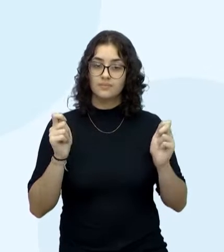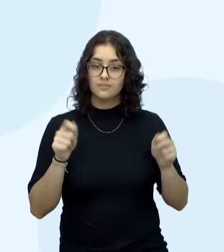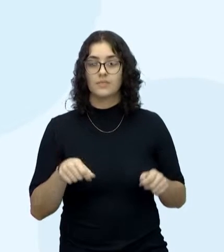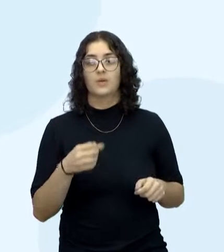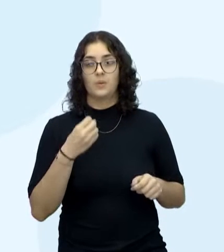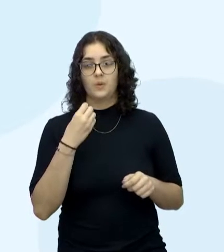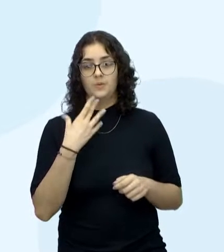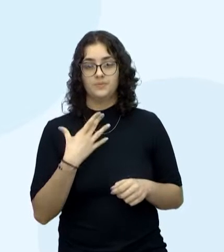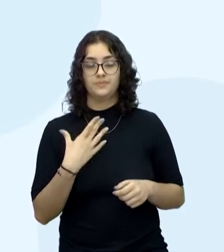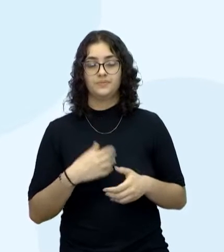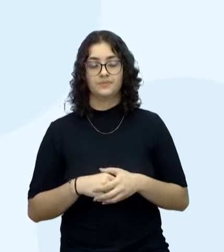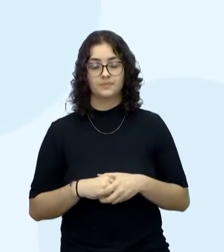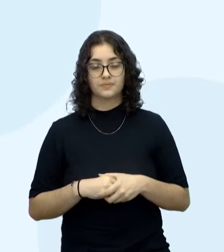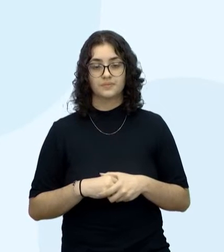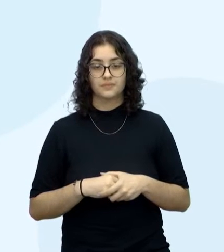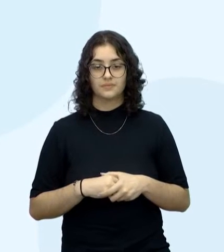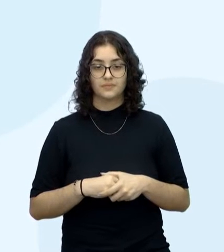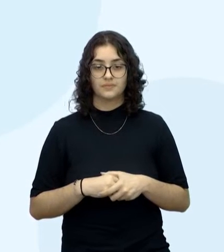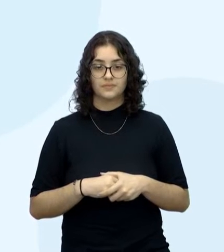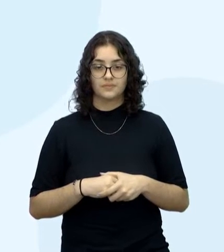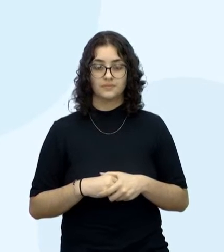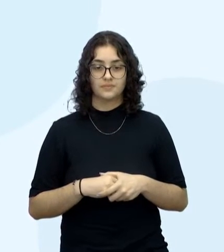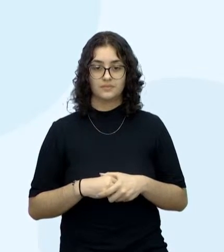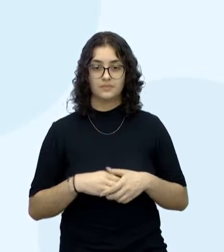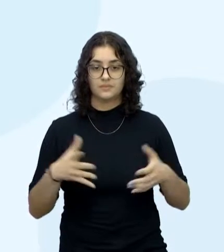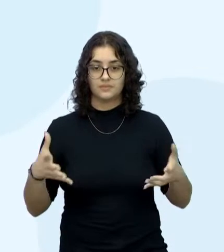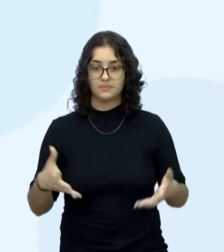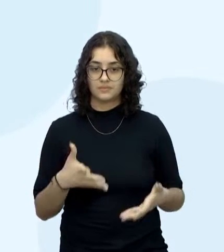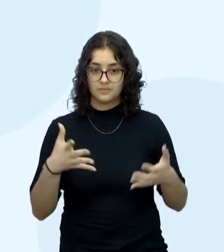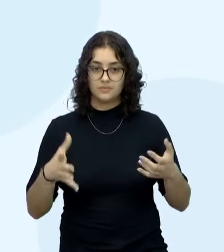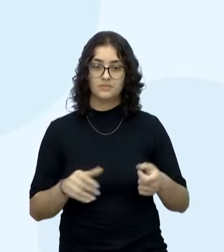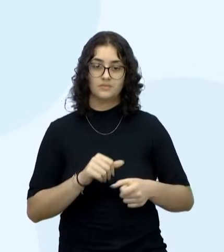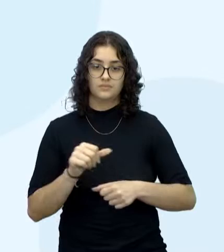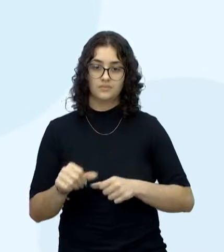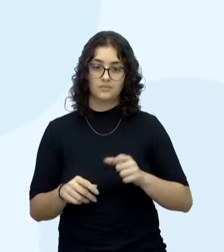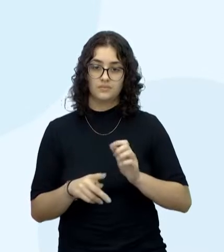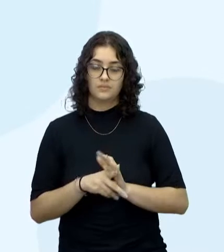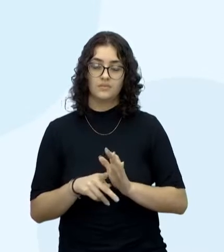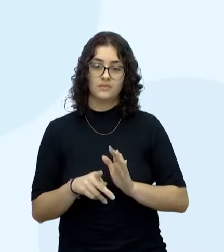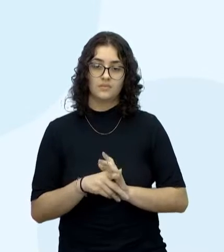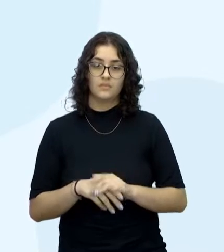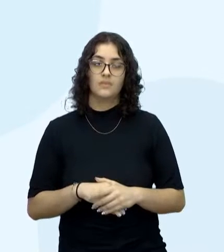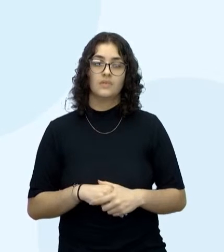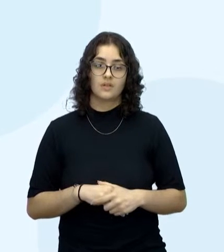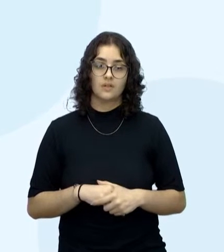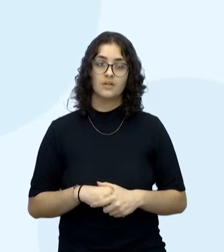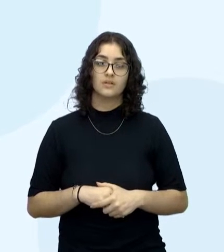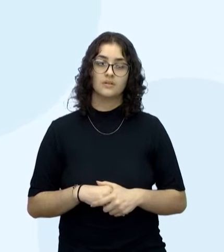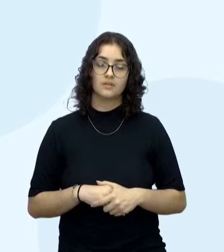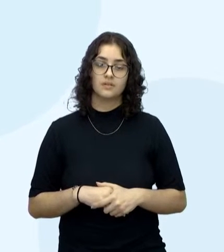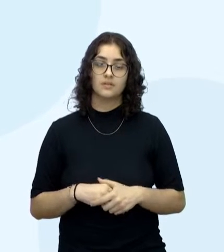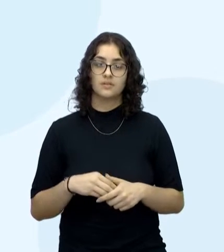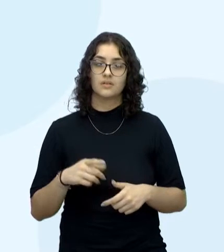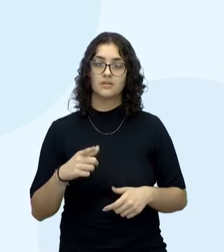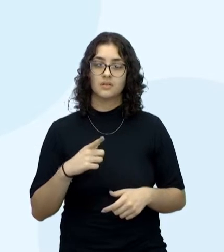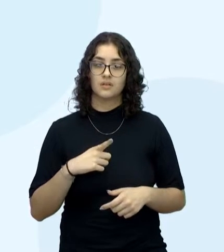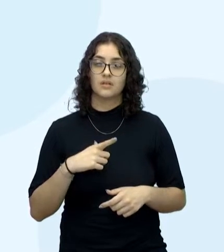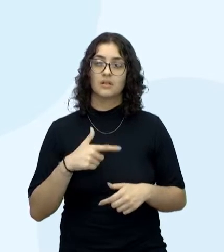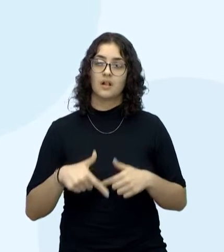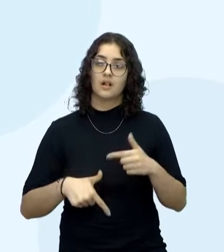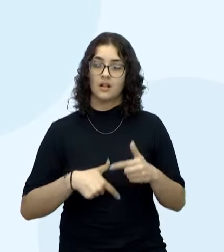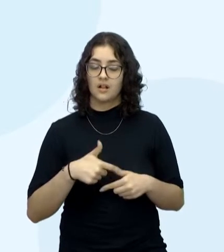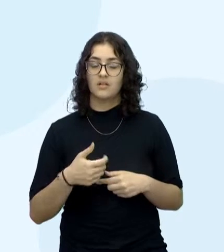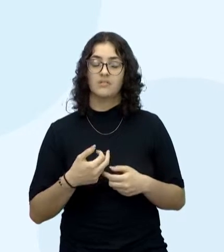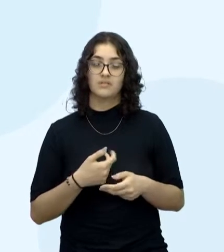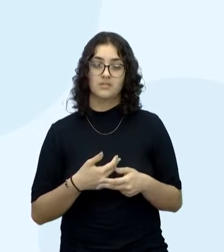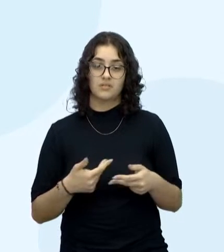dos rejeitos. Estimular a adoção de padrões sustentáveis de produção e de consumo de bens e